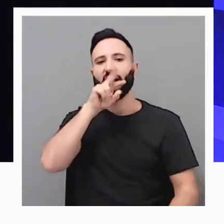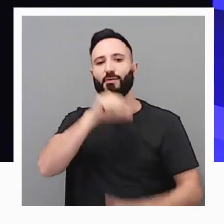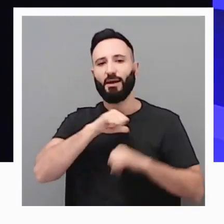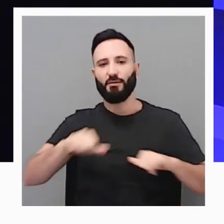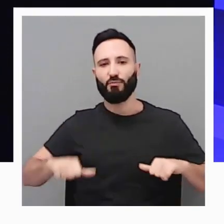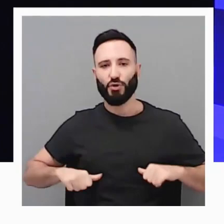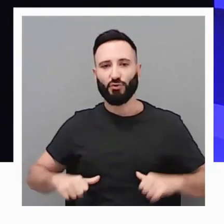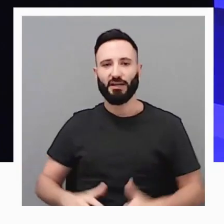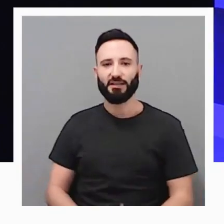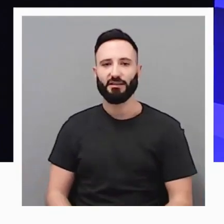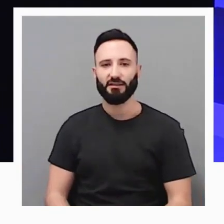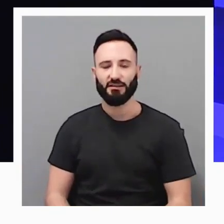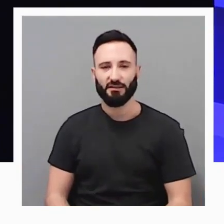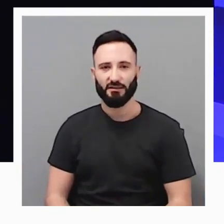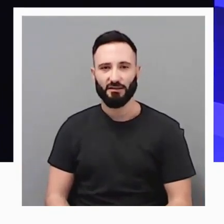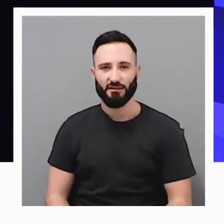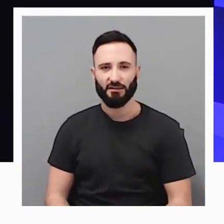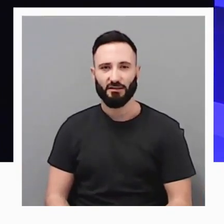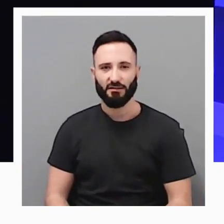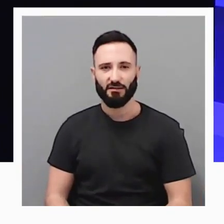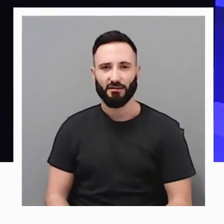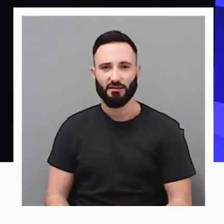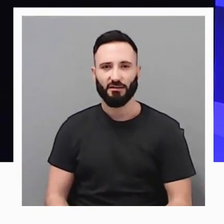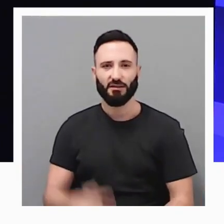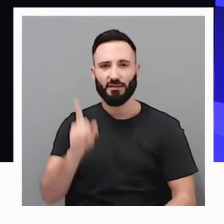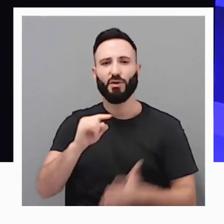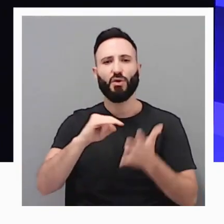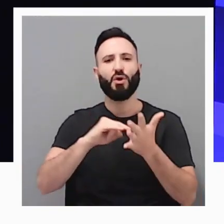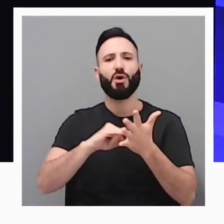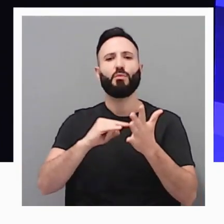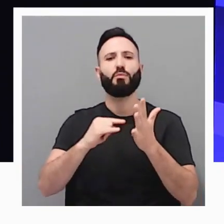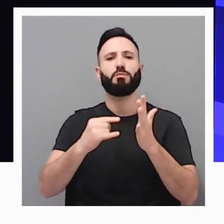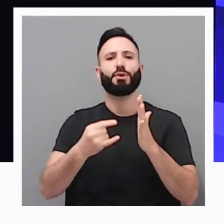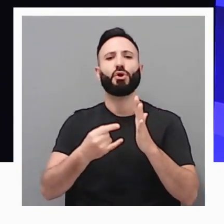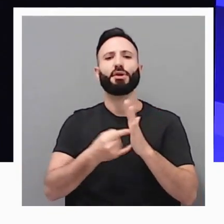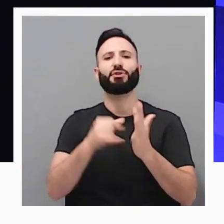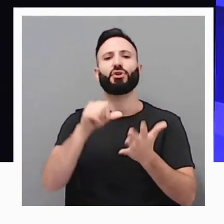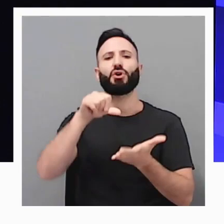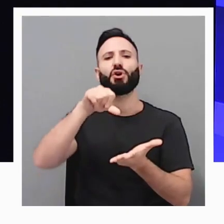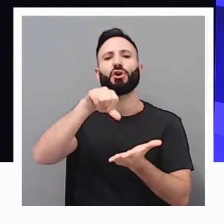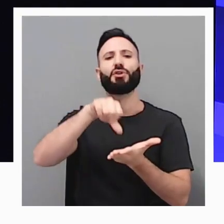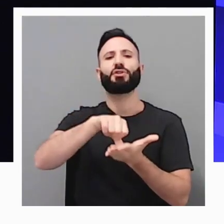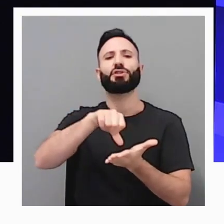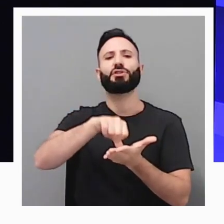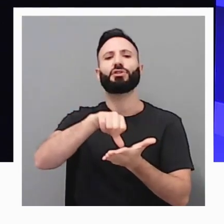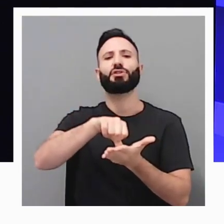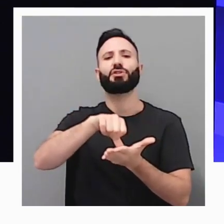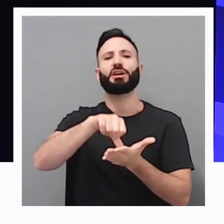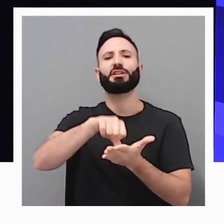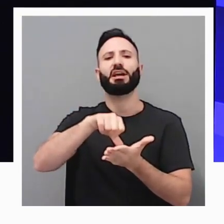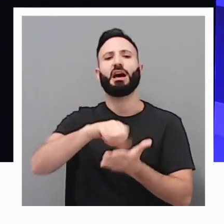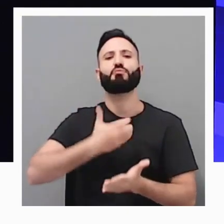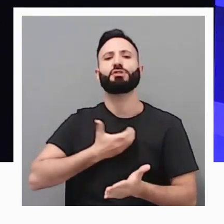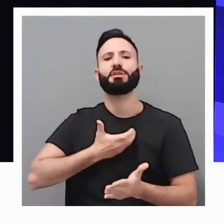projeto singular e é um projeto de alguma centralidade na política educativa municipal. Ok,